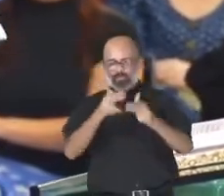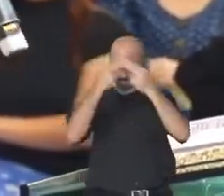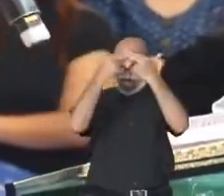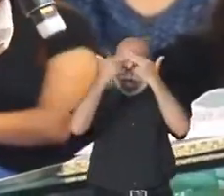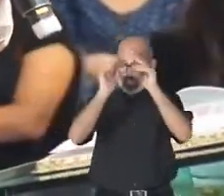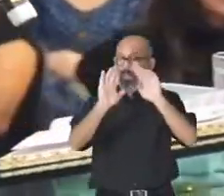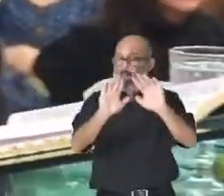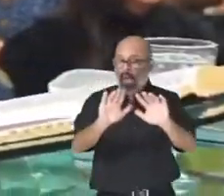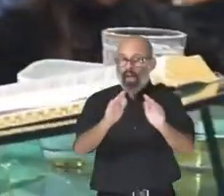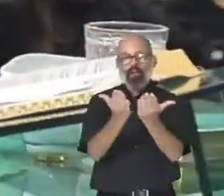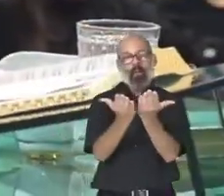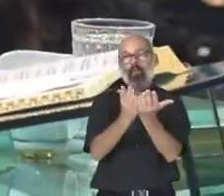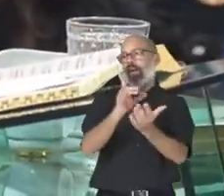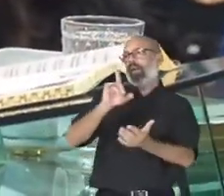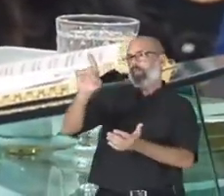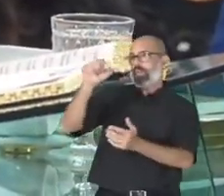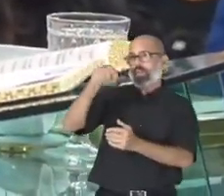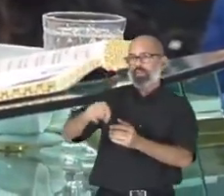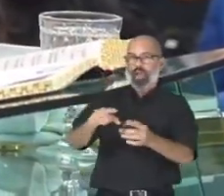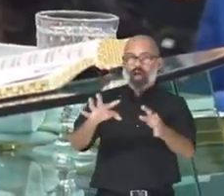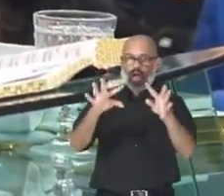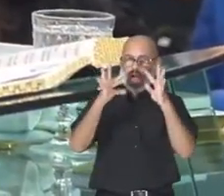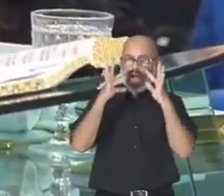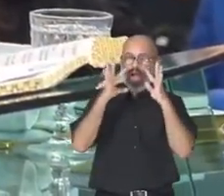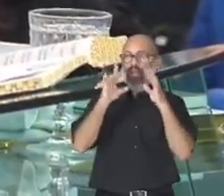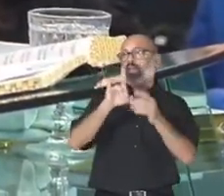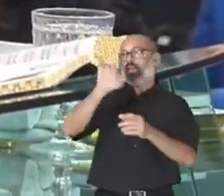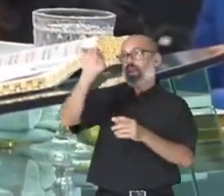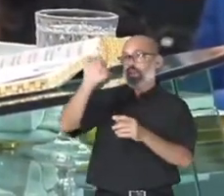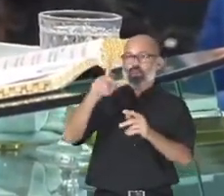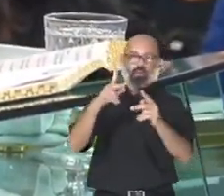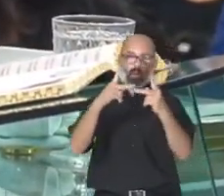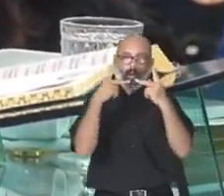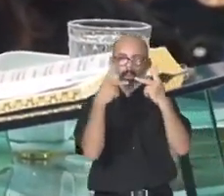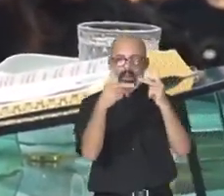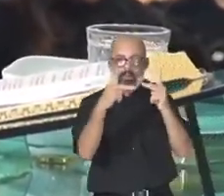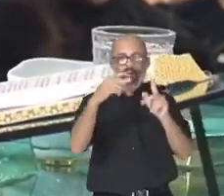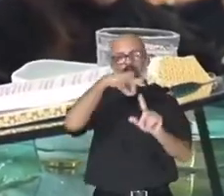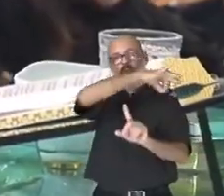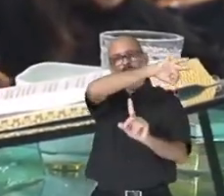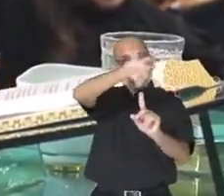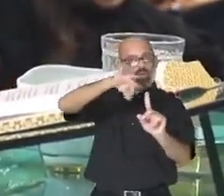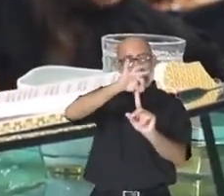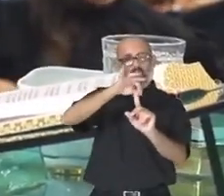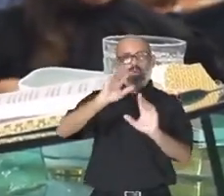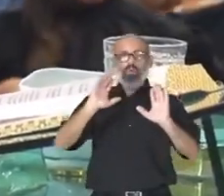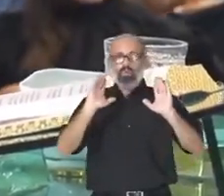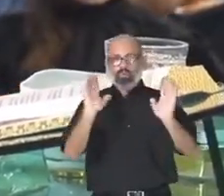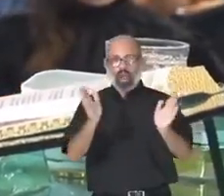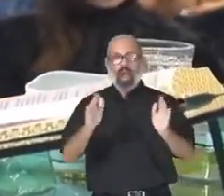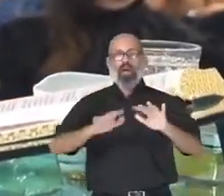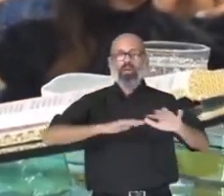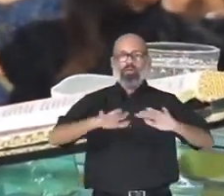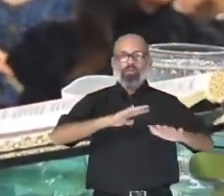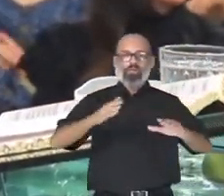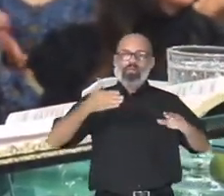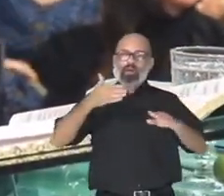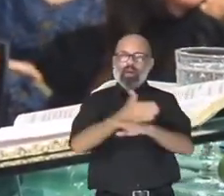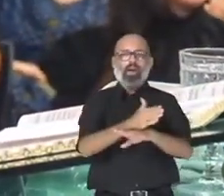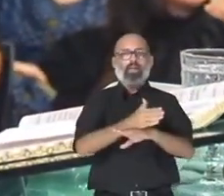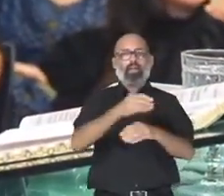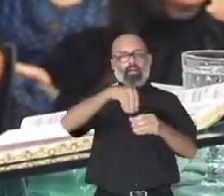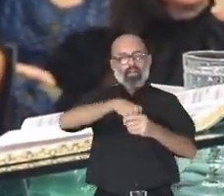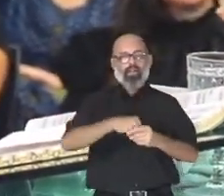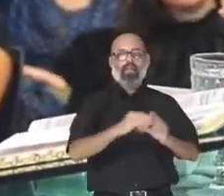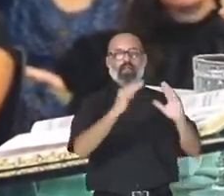você: se você me ouvir atentamente enquanto eu estiver pregando, o Espírito Santo, que já vai se manifestar aqui, vai entrar aí dentro